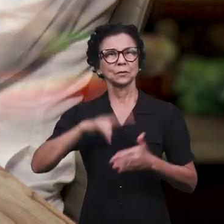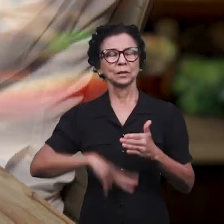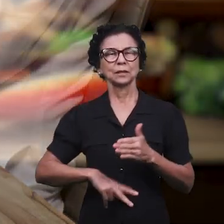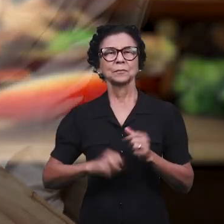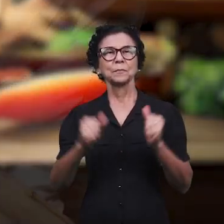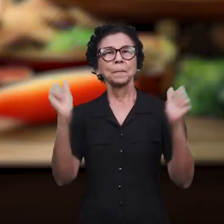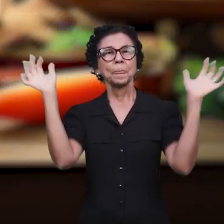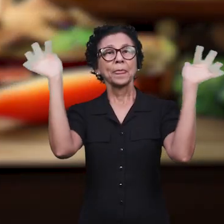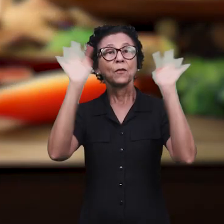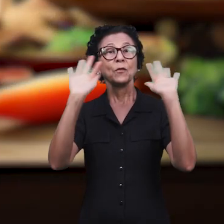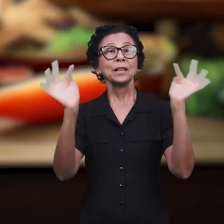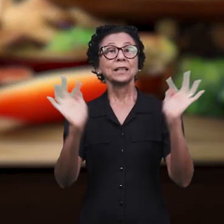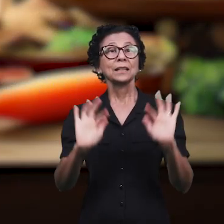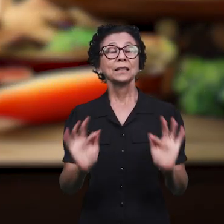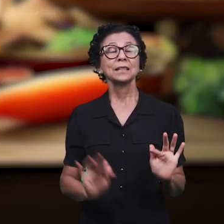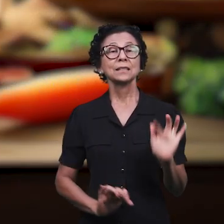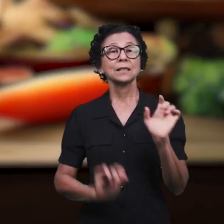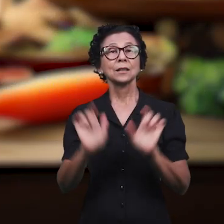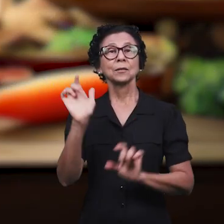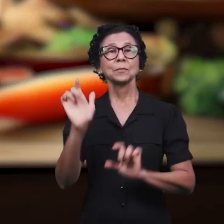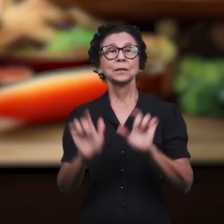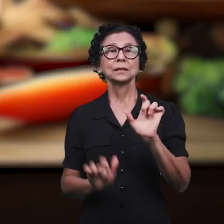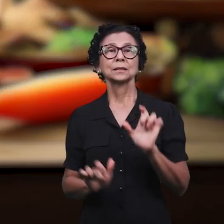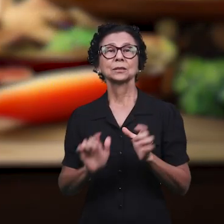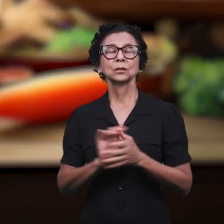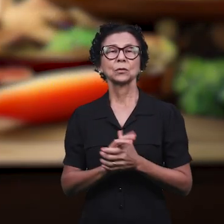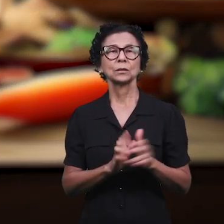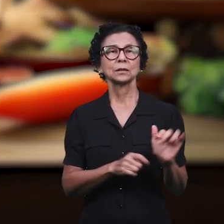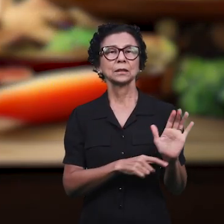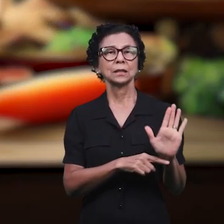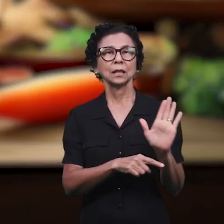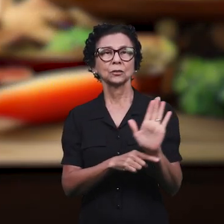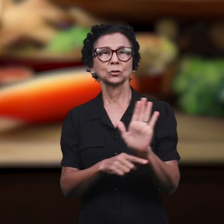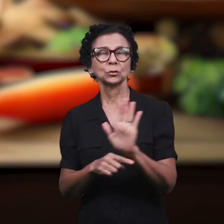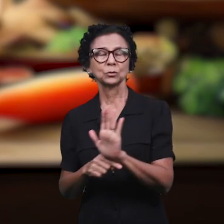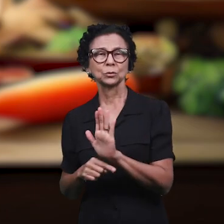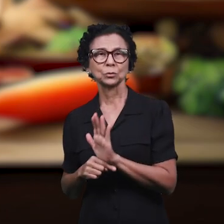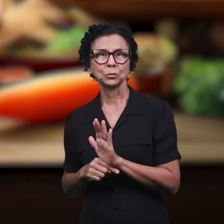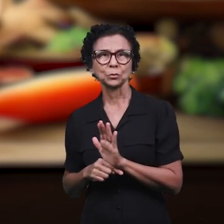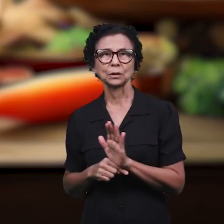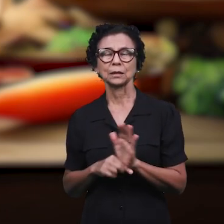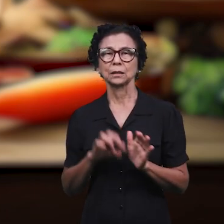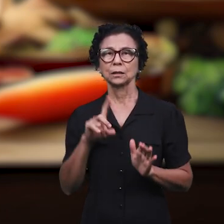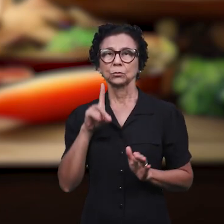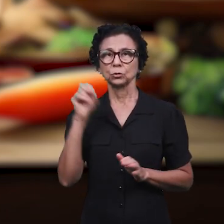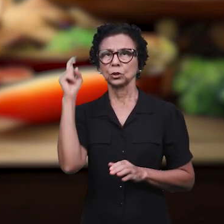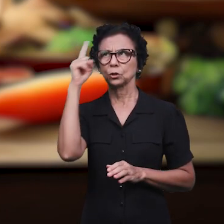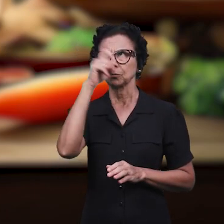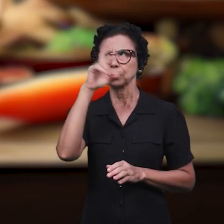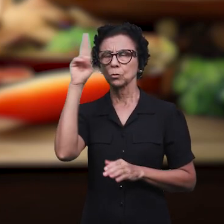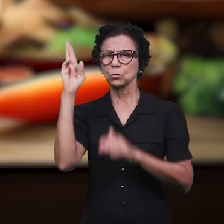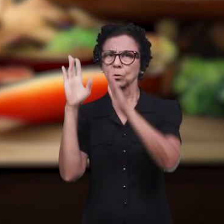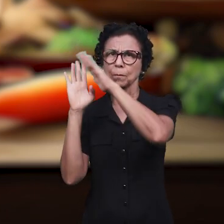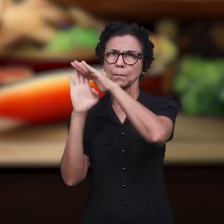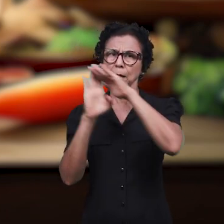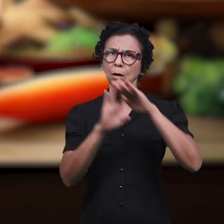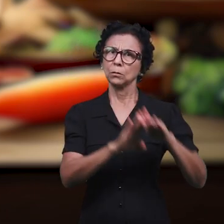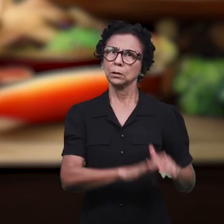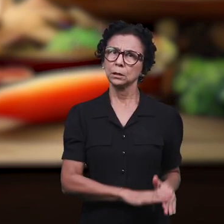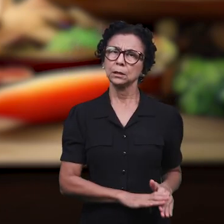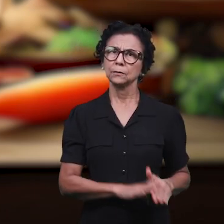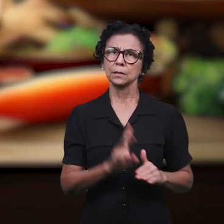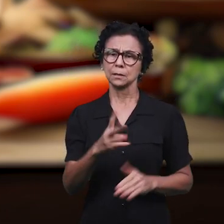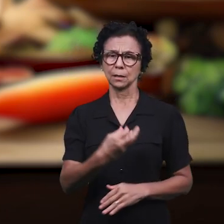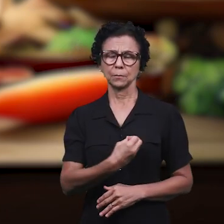vocês. Bem-aventurado é aquele que atende ao pobre, o Senhor o livrará no dia do mal. O Senhor o livrará e